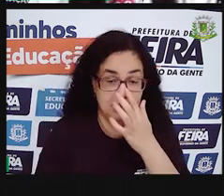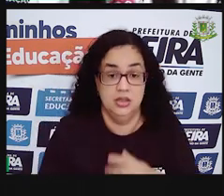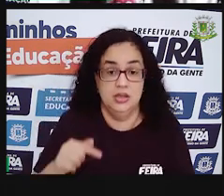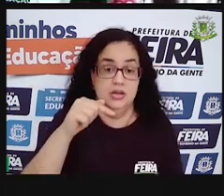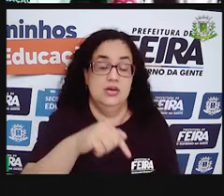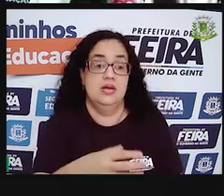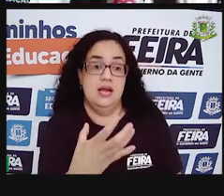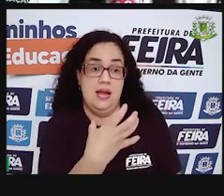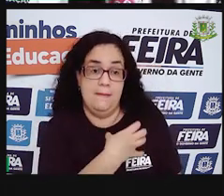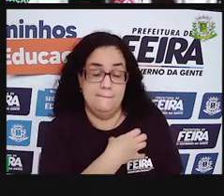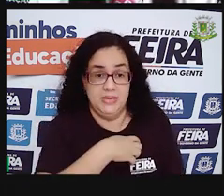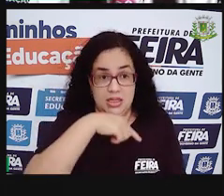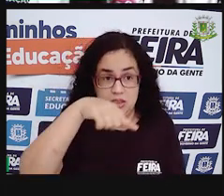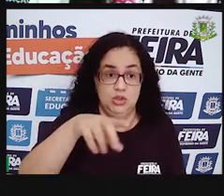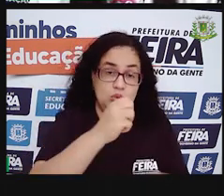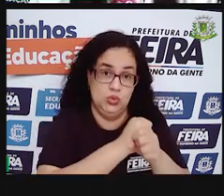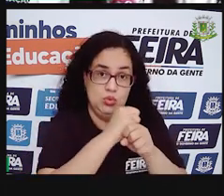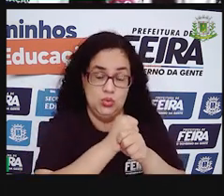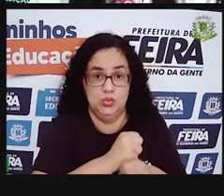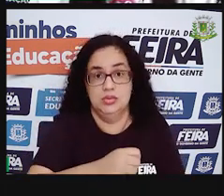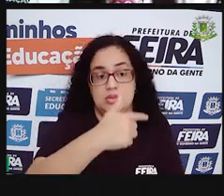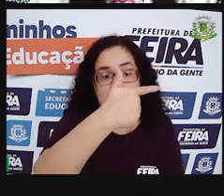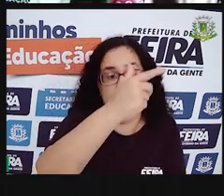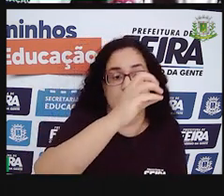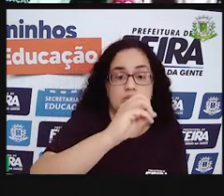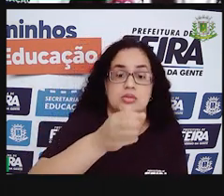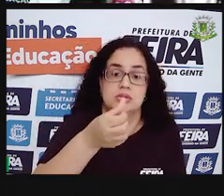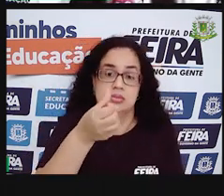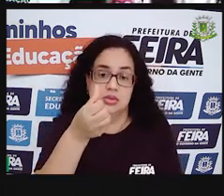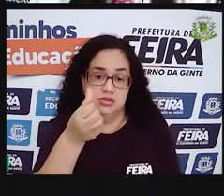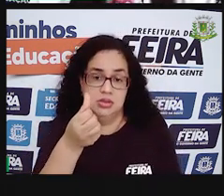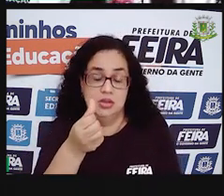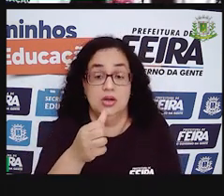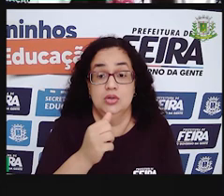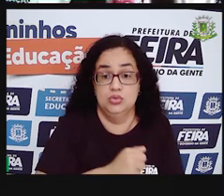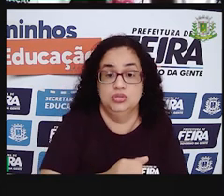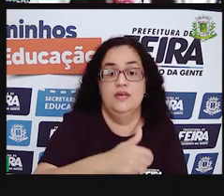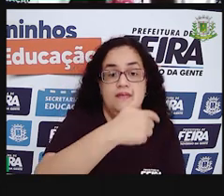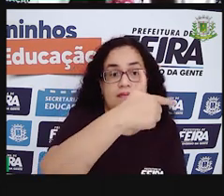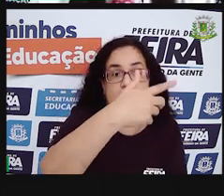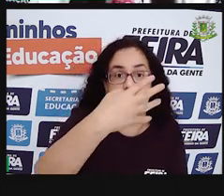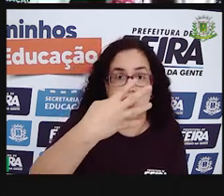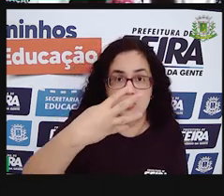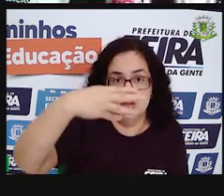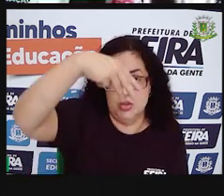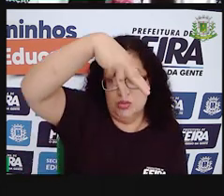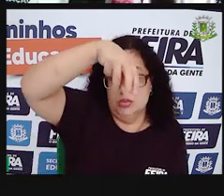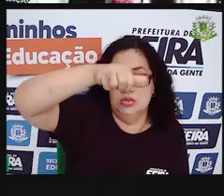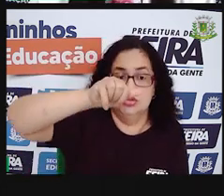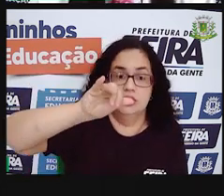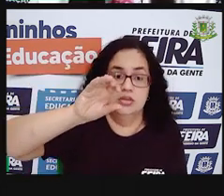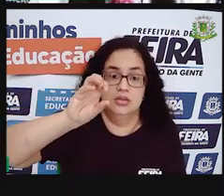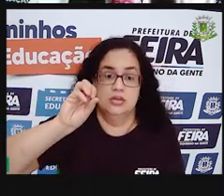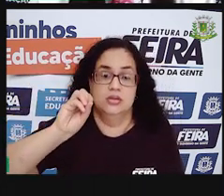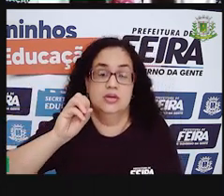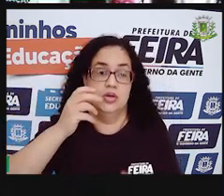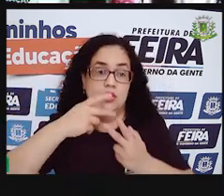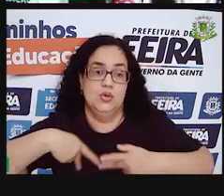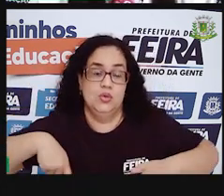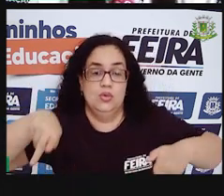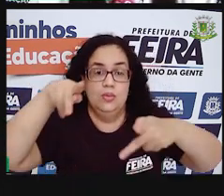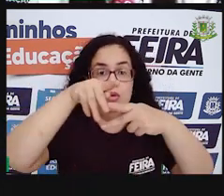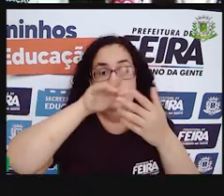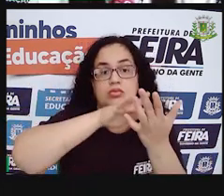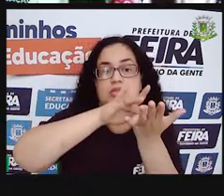E aí foi instituído na Bahia, em 2006, a data do dia 24 de maio como Dia